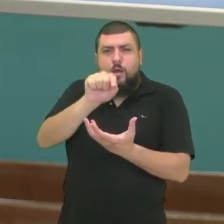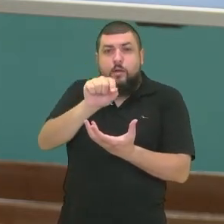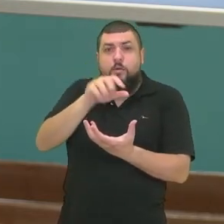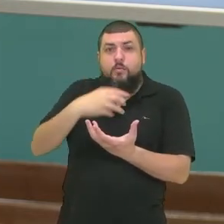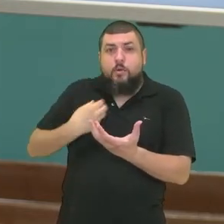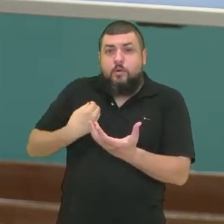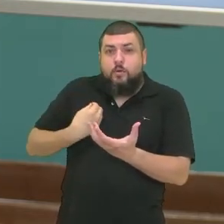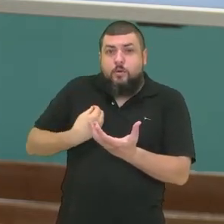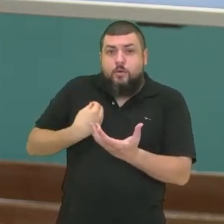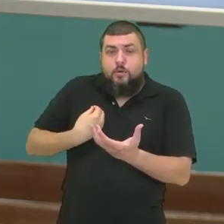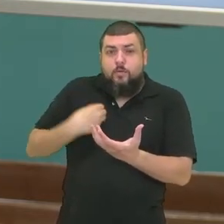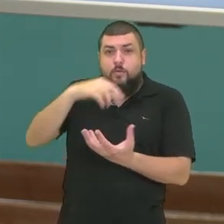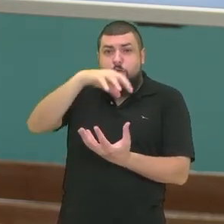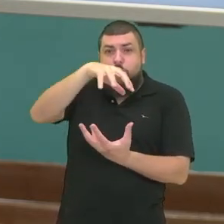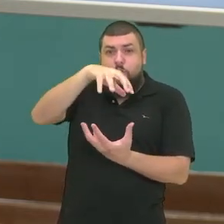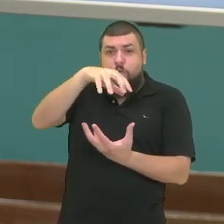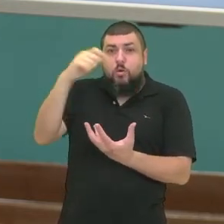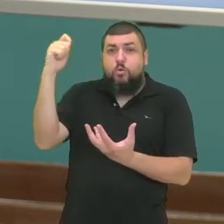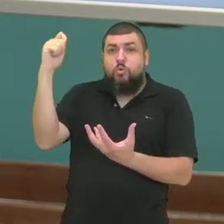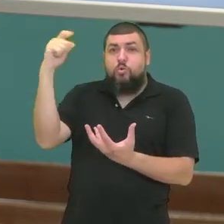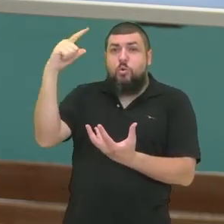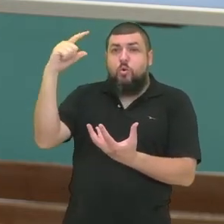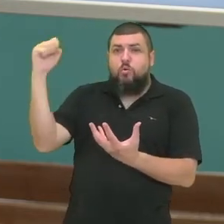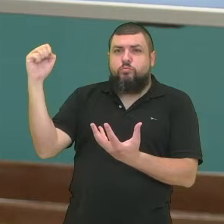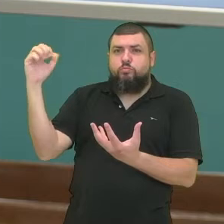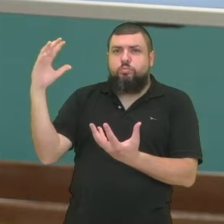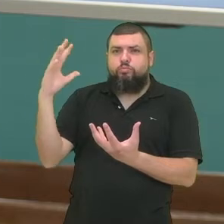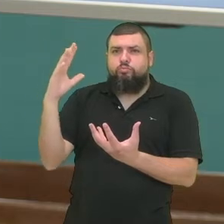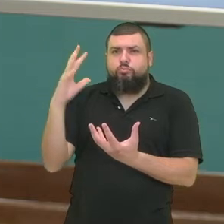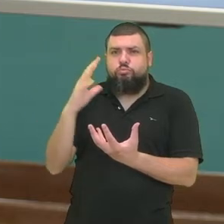quente devido a receber a luz do sol de forma mais